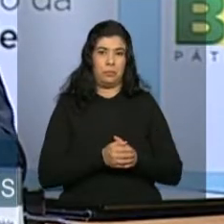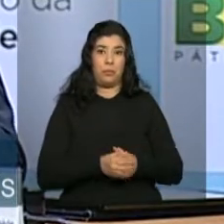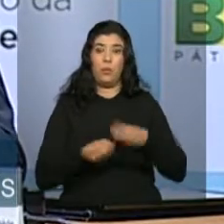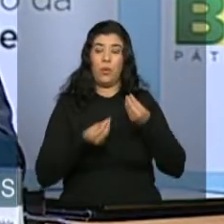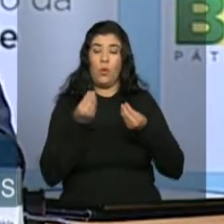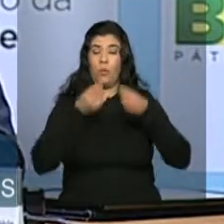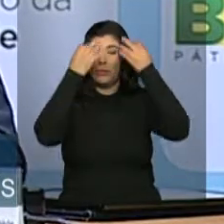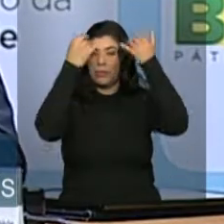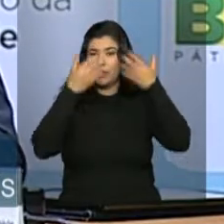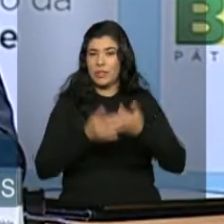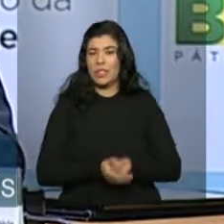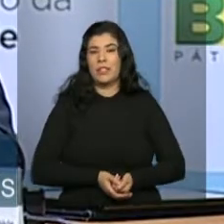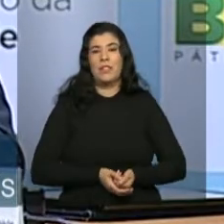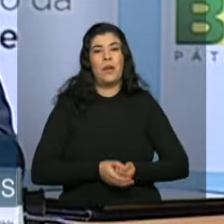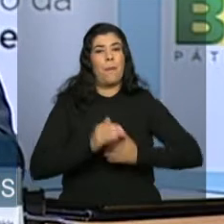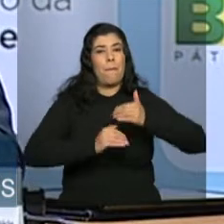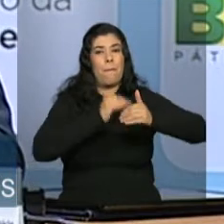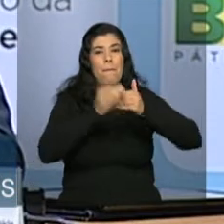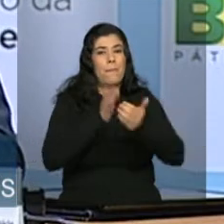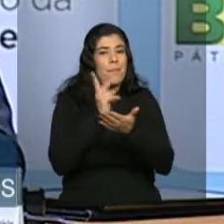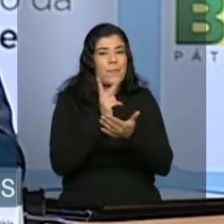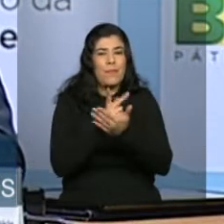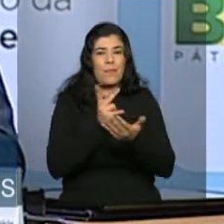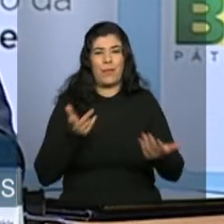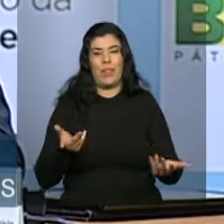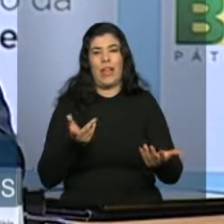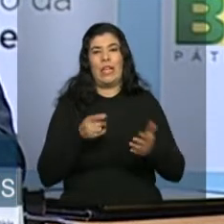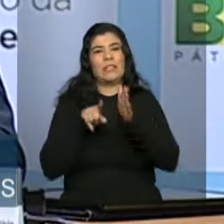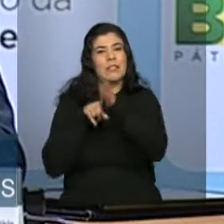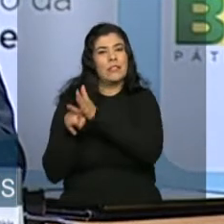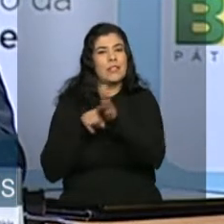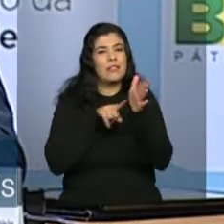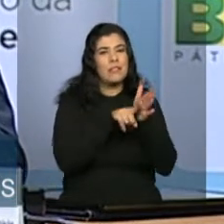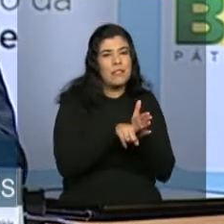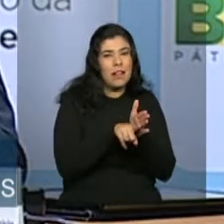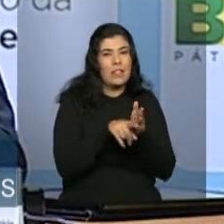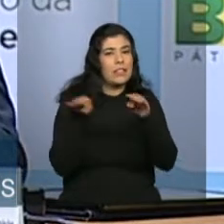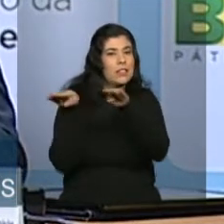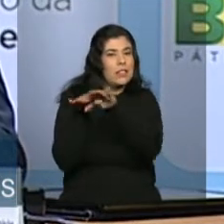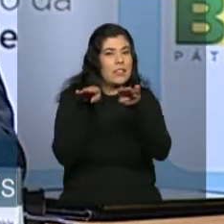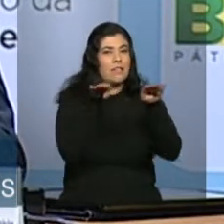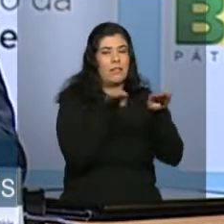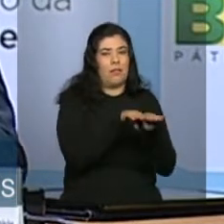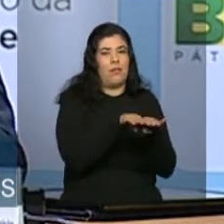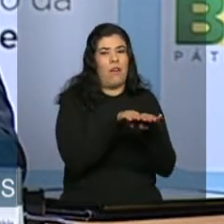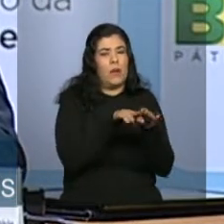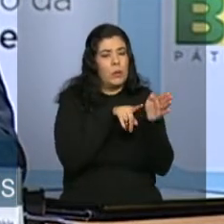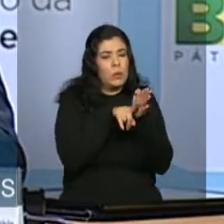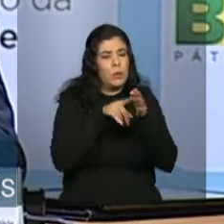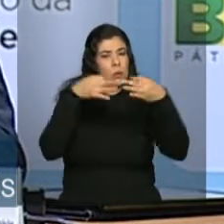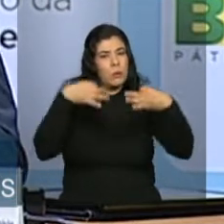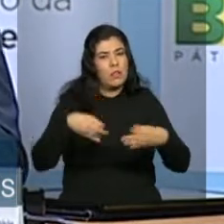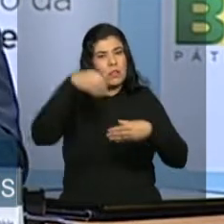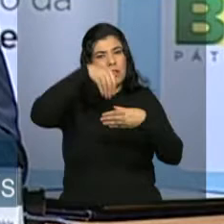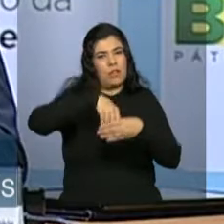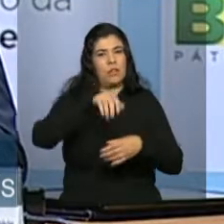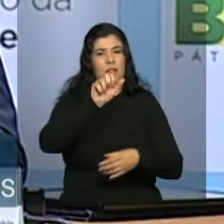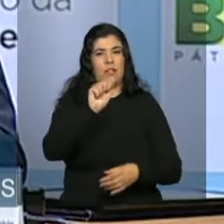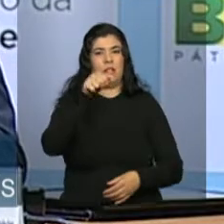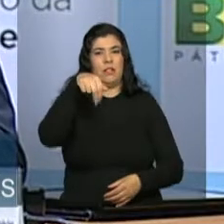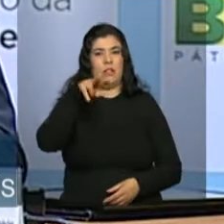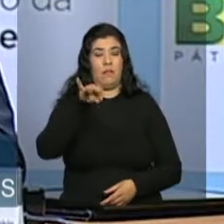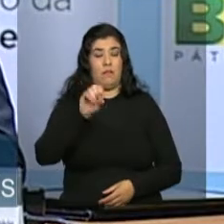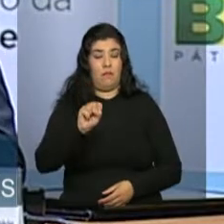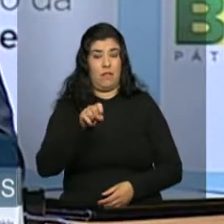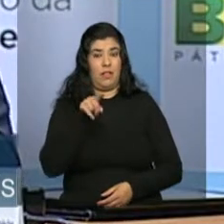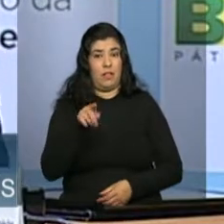fato é que esse processo por serem os mesmos produtos eles são analisados todos em conjunto com tudo com muito mais celeridade na Anvisa é uma